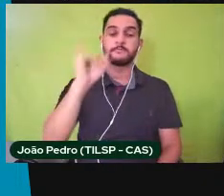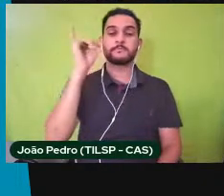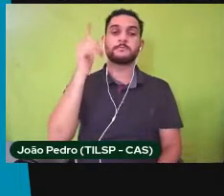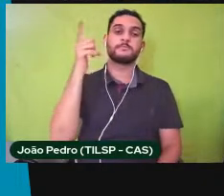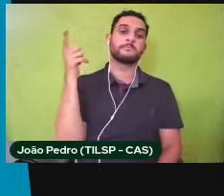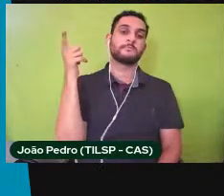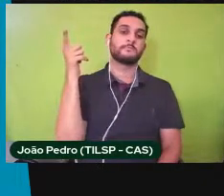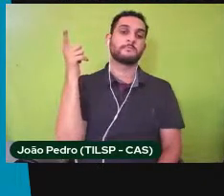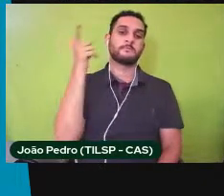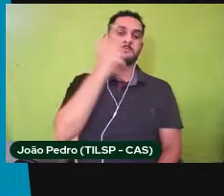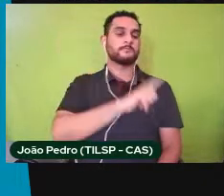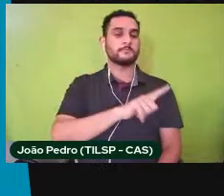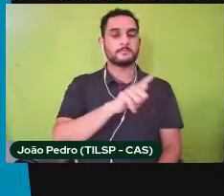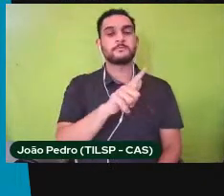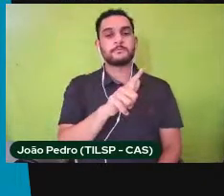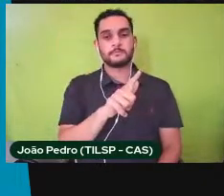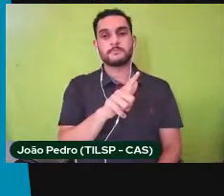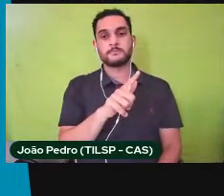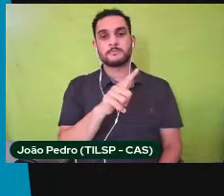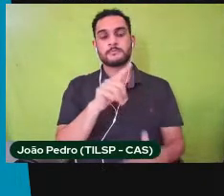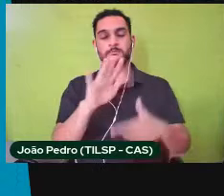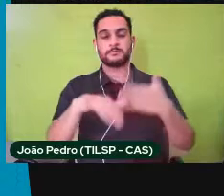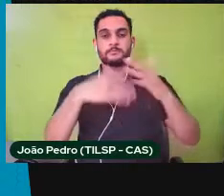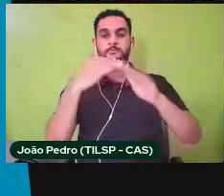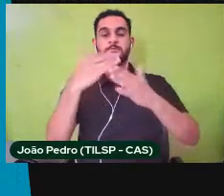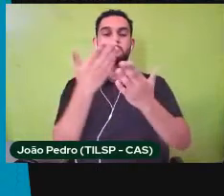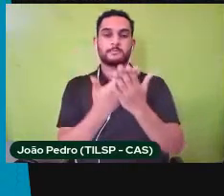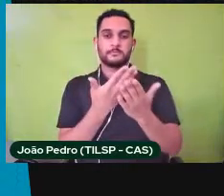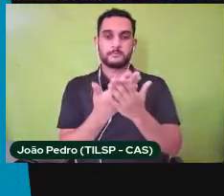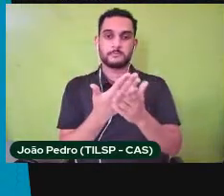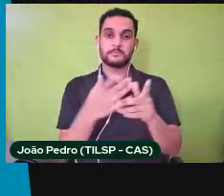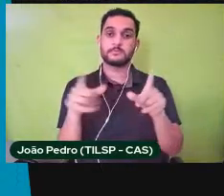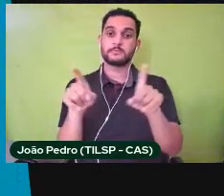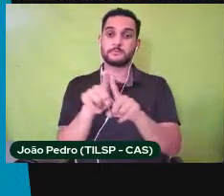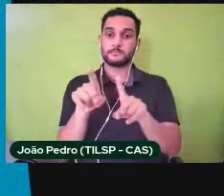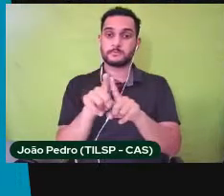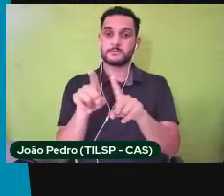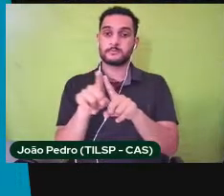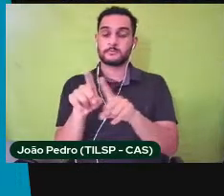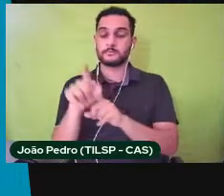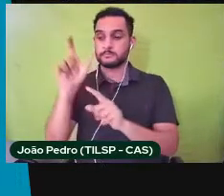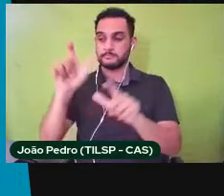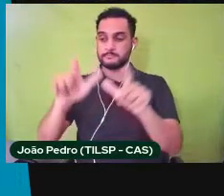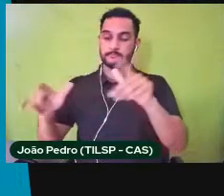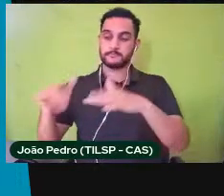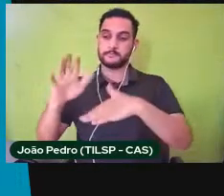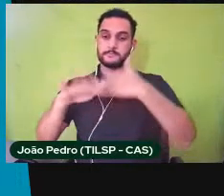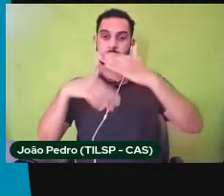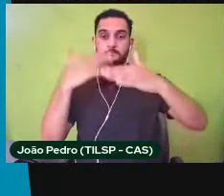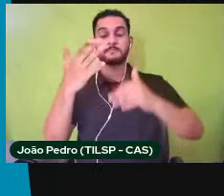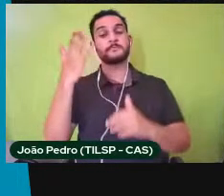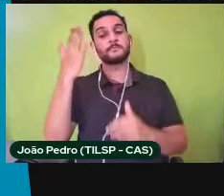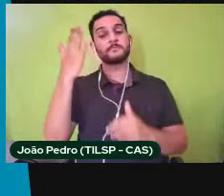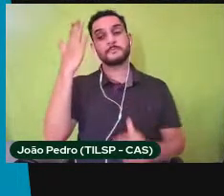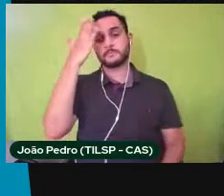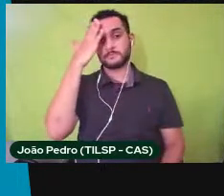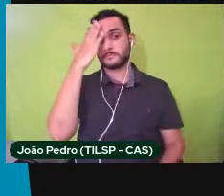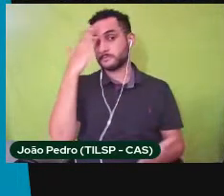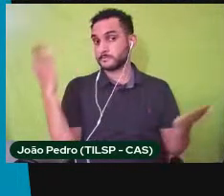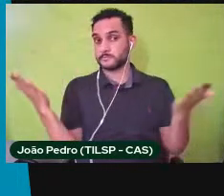preservação dos valores democráticos, passaporte para o êxito individual. E nós sabemos, assim, que nesse momento,